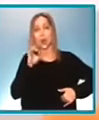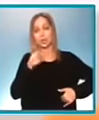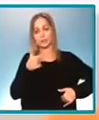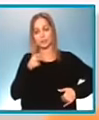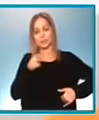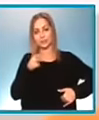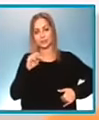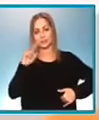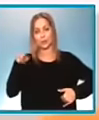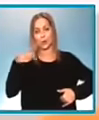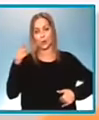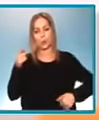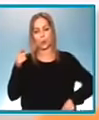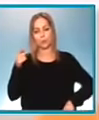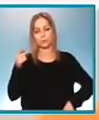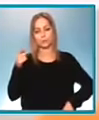Outra não tinha...